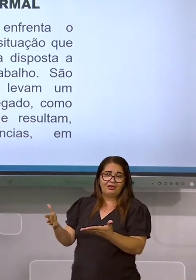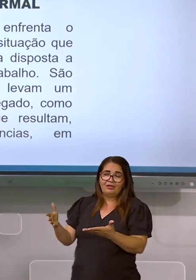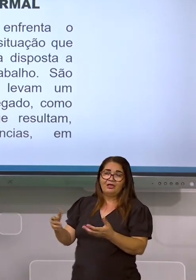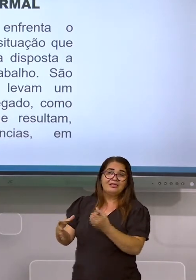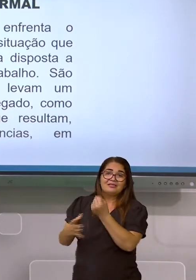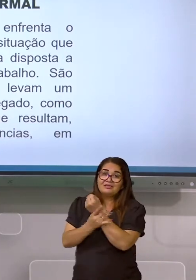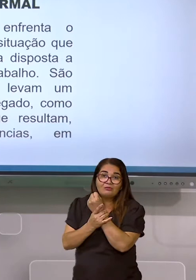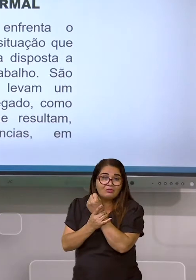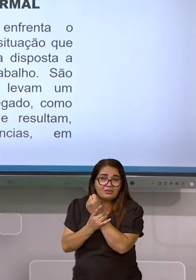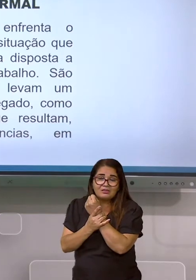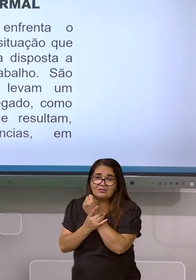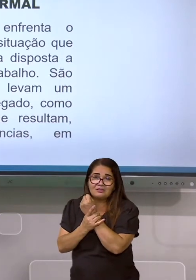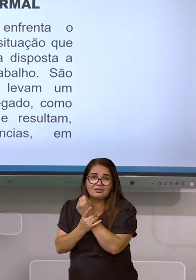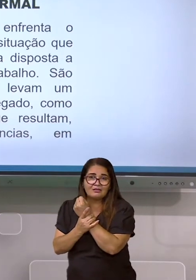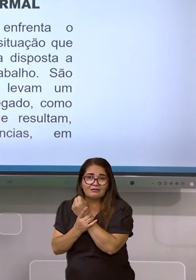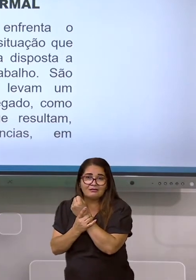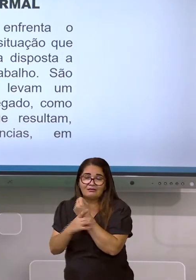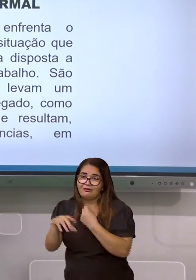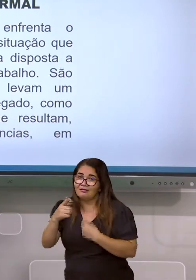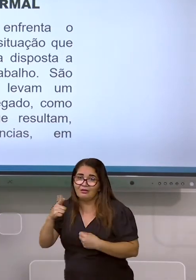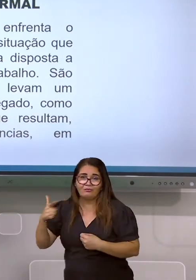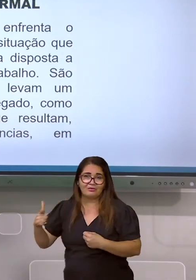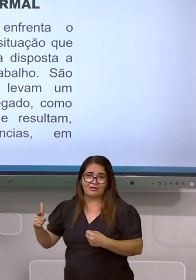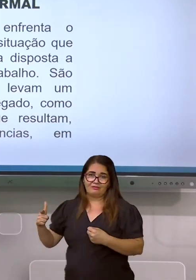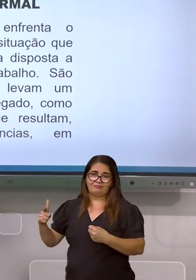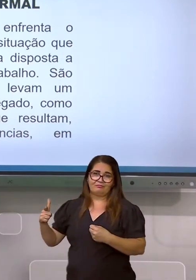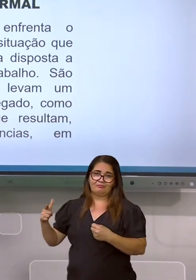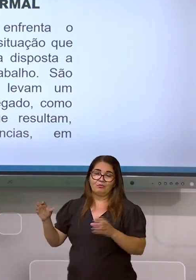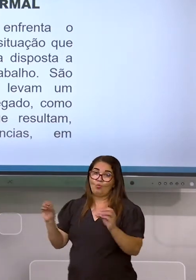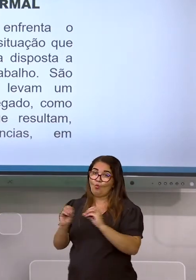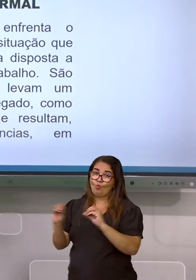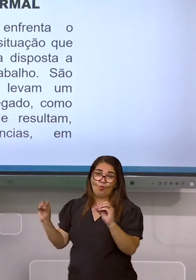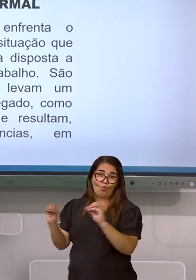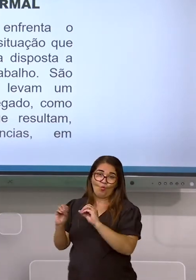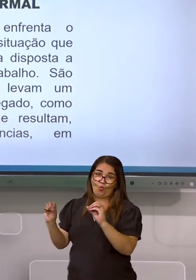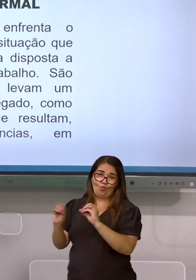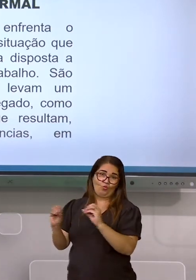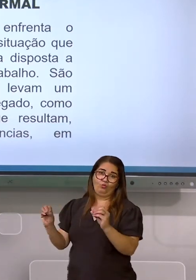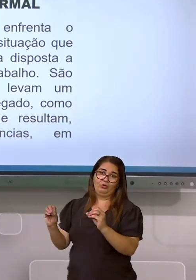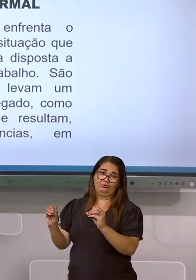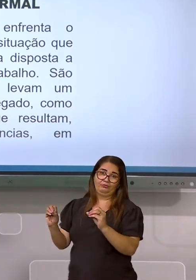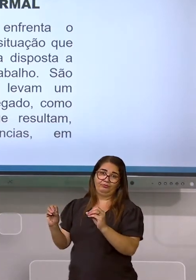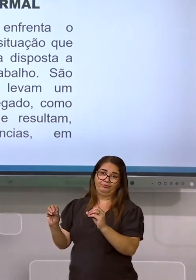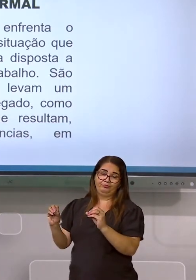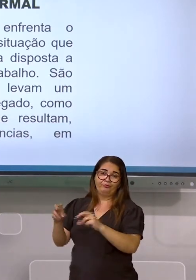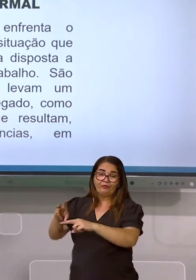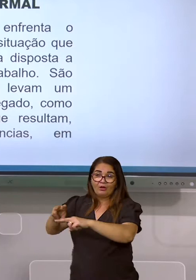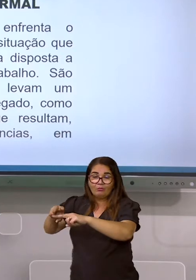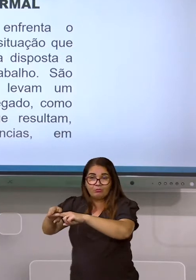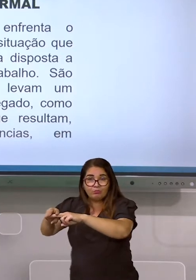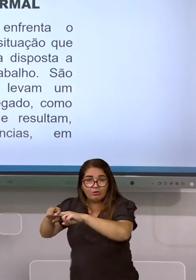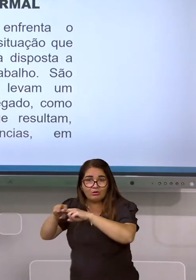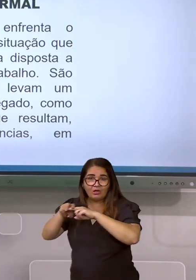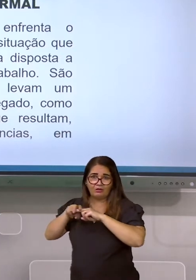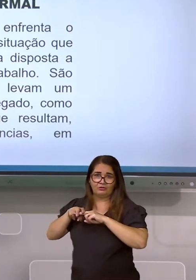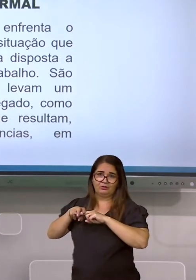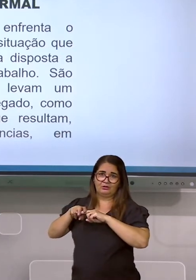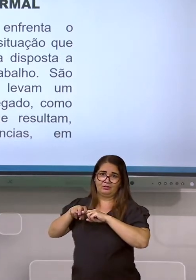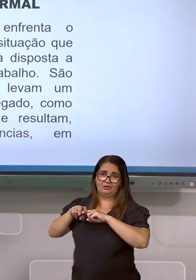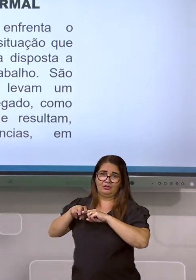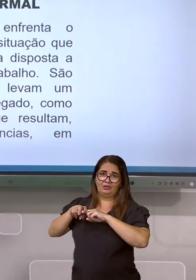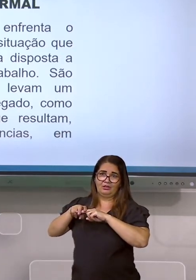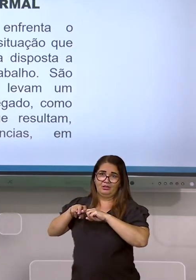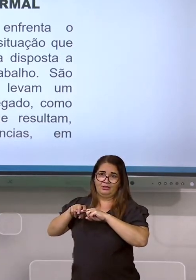está legalizado. Ok? A maioria dos países enfrenta problema do